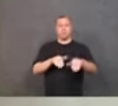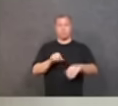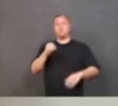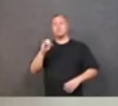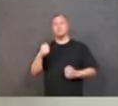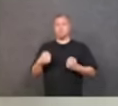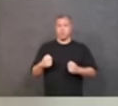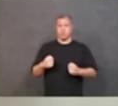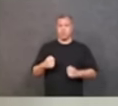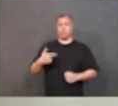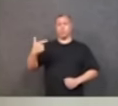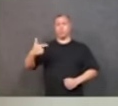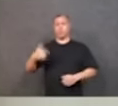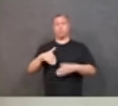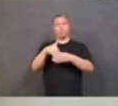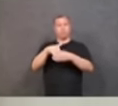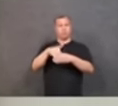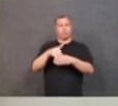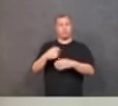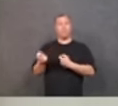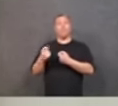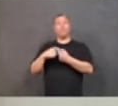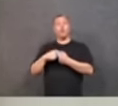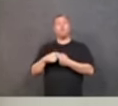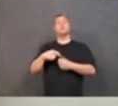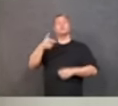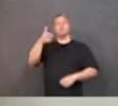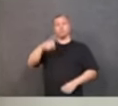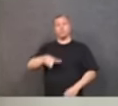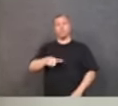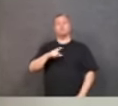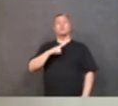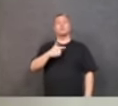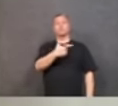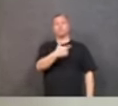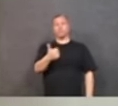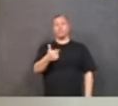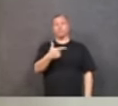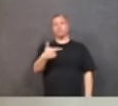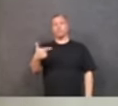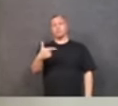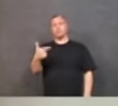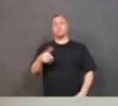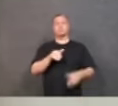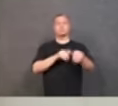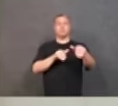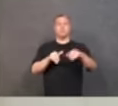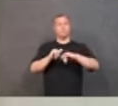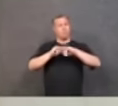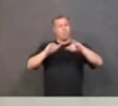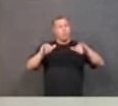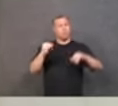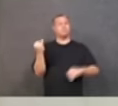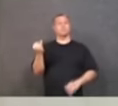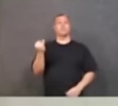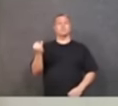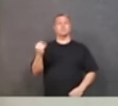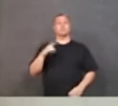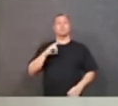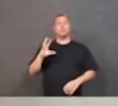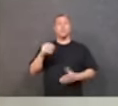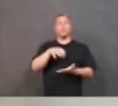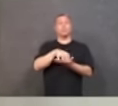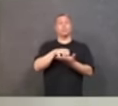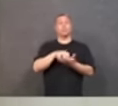nós voltaremos às urnas nos dias 21 e 22 de setembro. Uma informação importante a toda a comunidade universitária que nos acompanha,